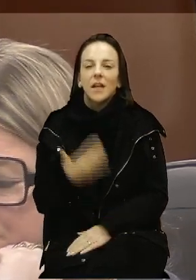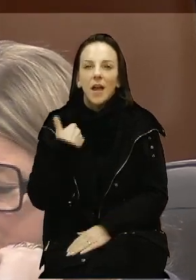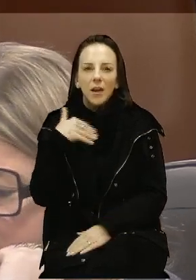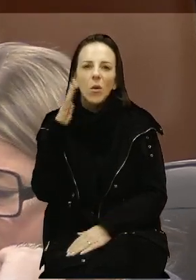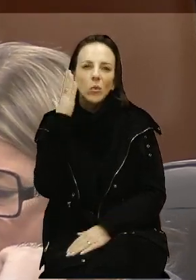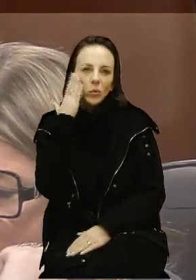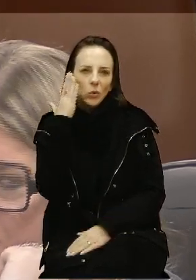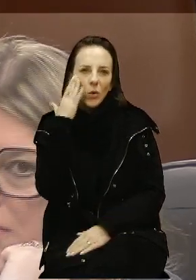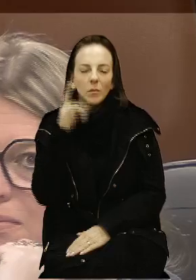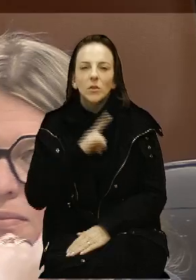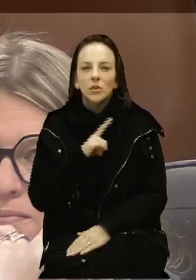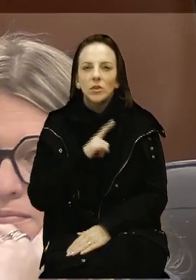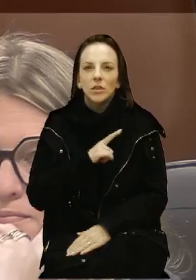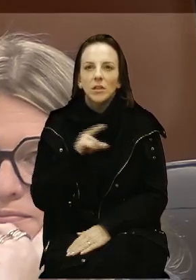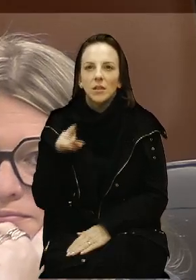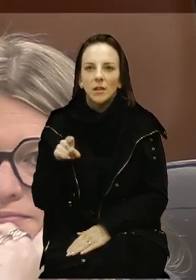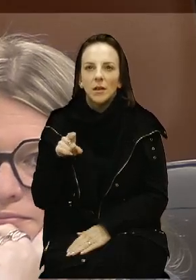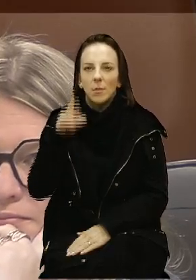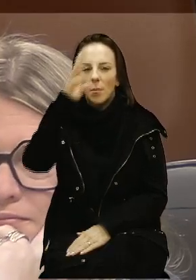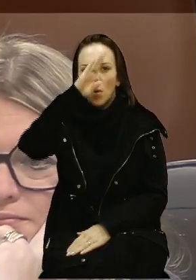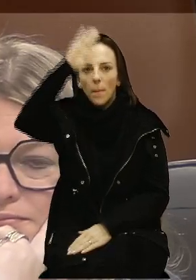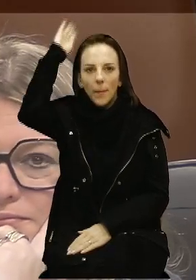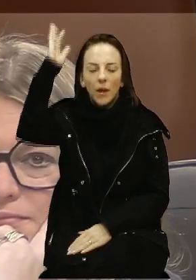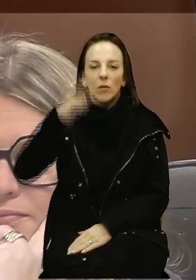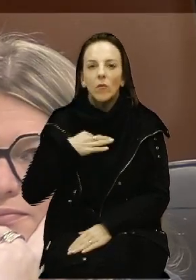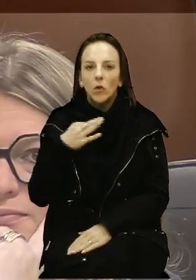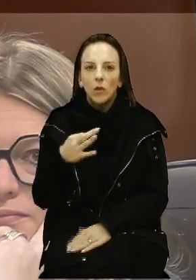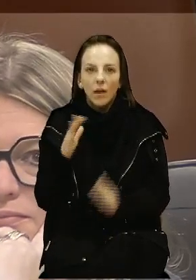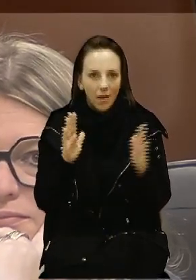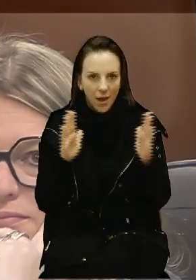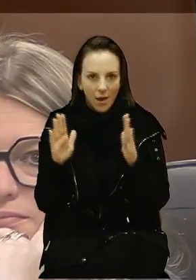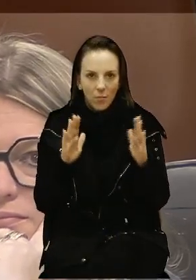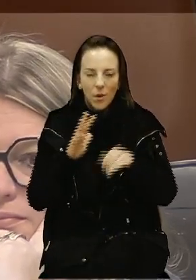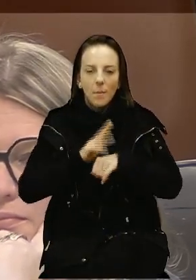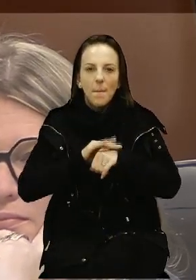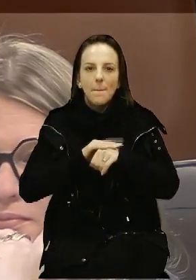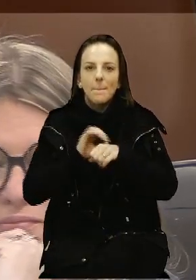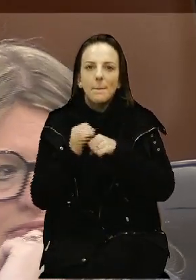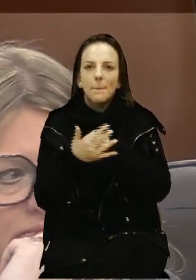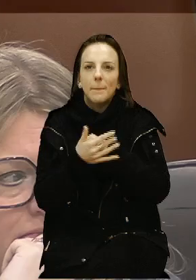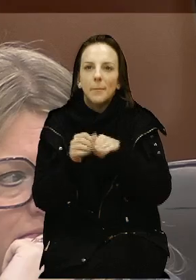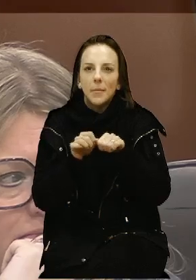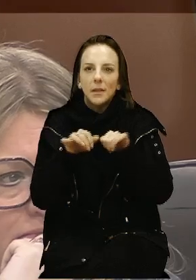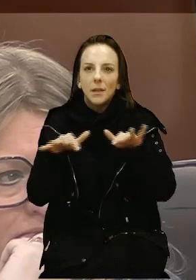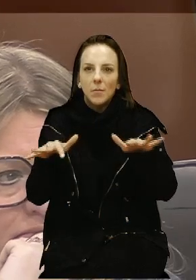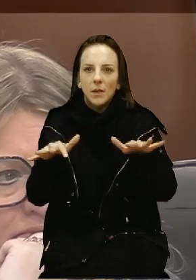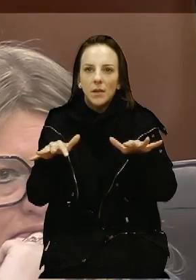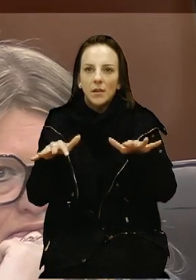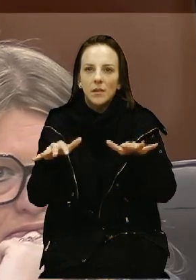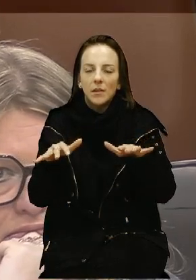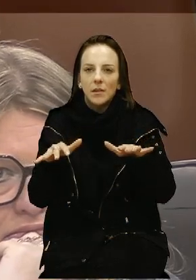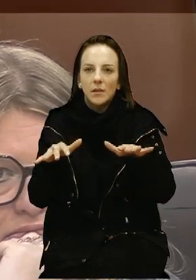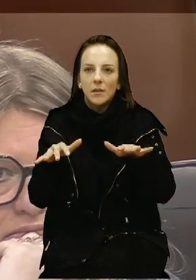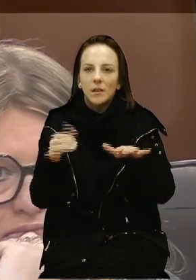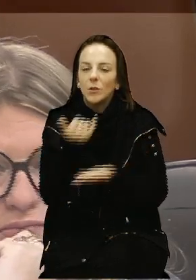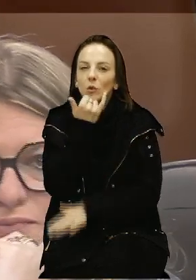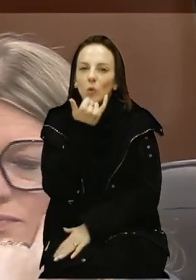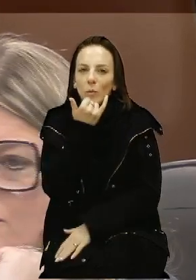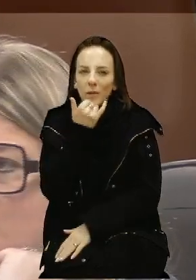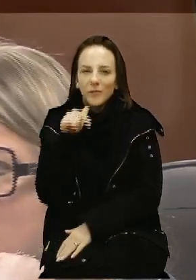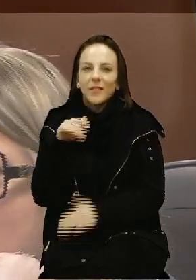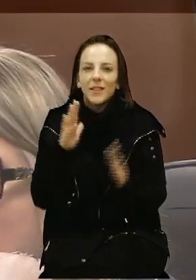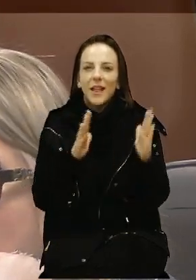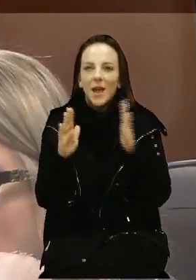Bombeiros Voluntários na época da pandemia. Eu não sabia da desculpa das chuvas, né,